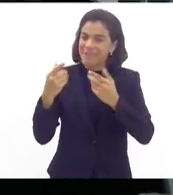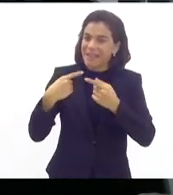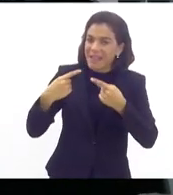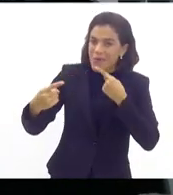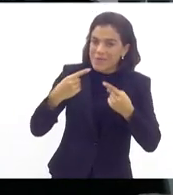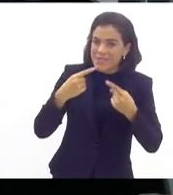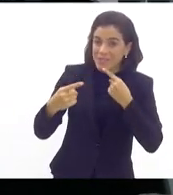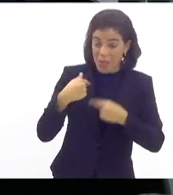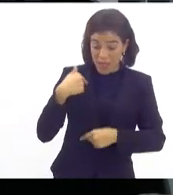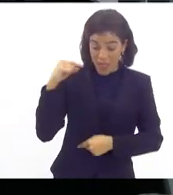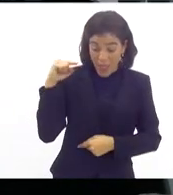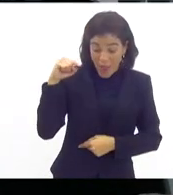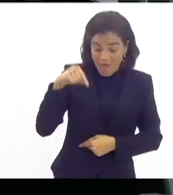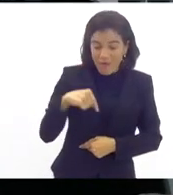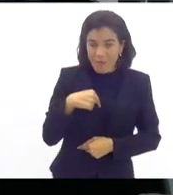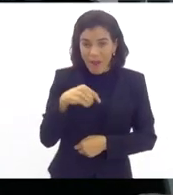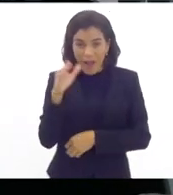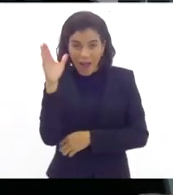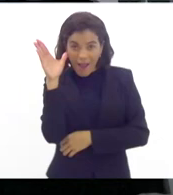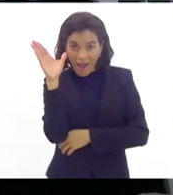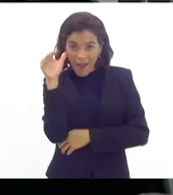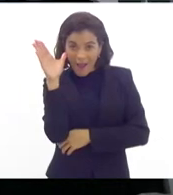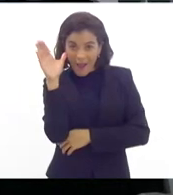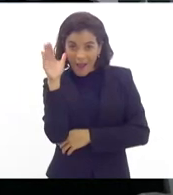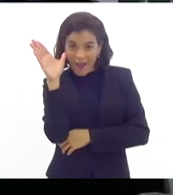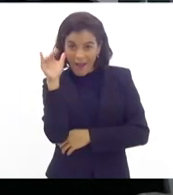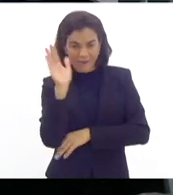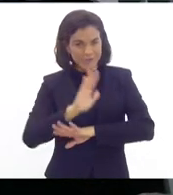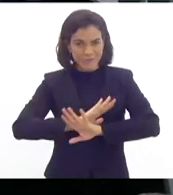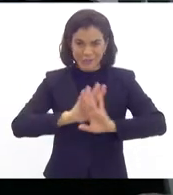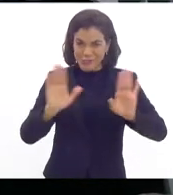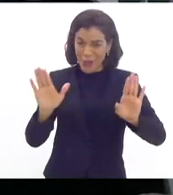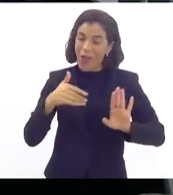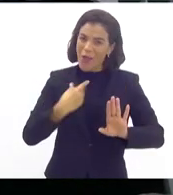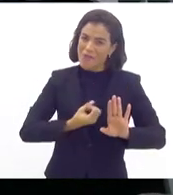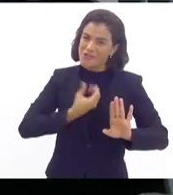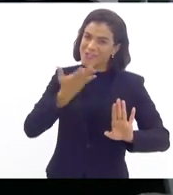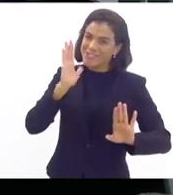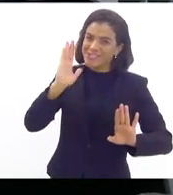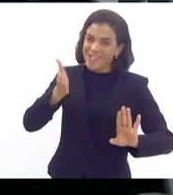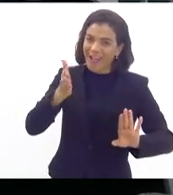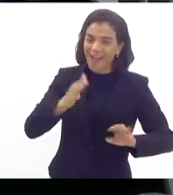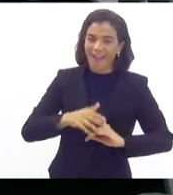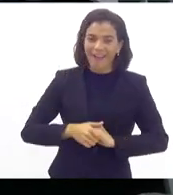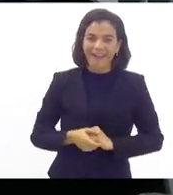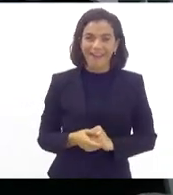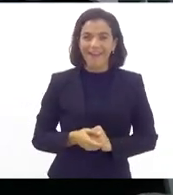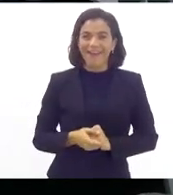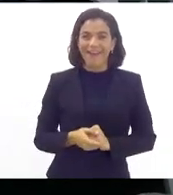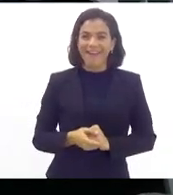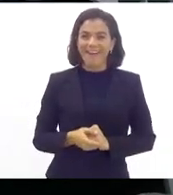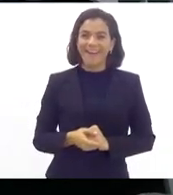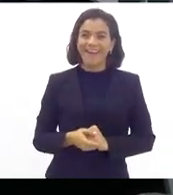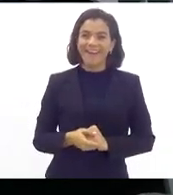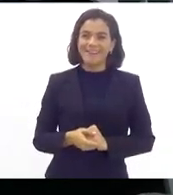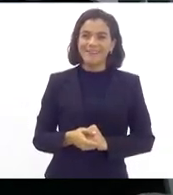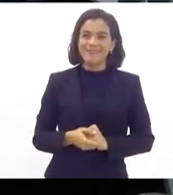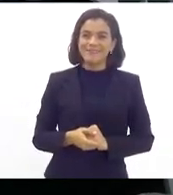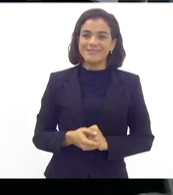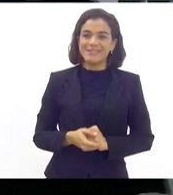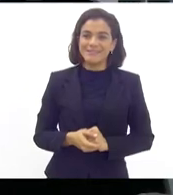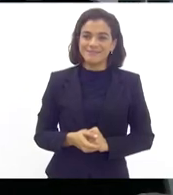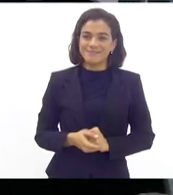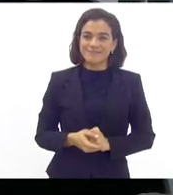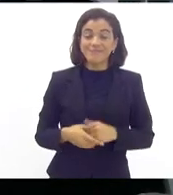Eu vim aqui como ouvinte, né? Fui convidada para sentar na mesa e me manifestei. Então, assim, acho que é isso.